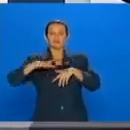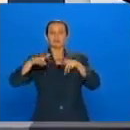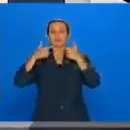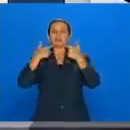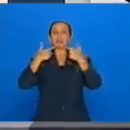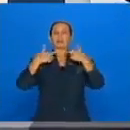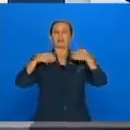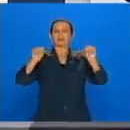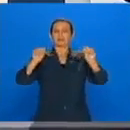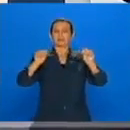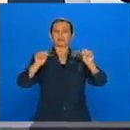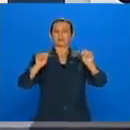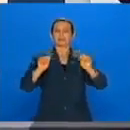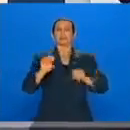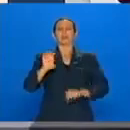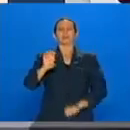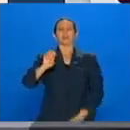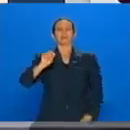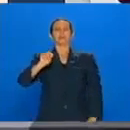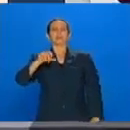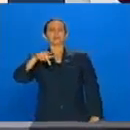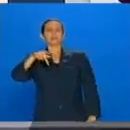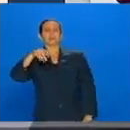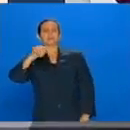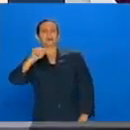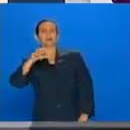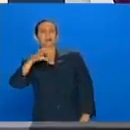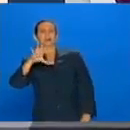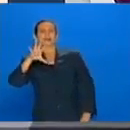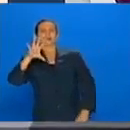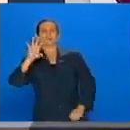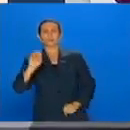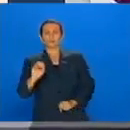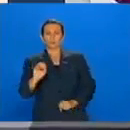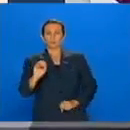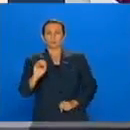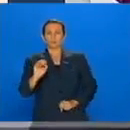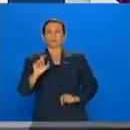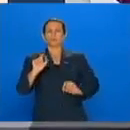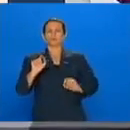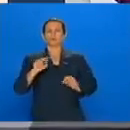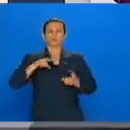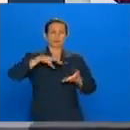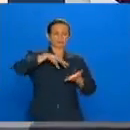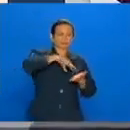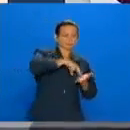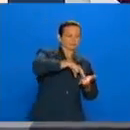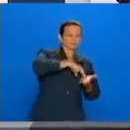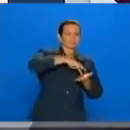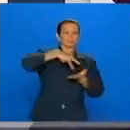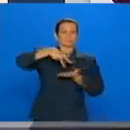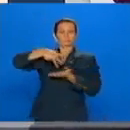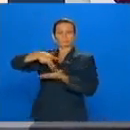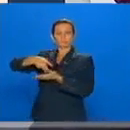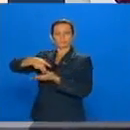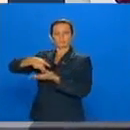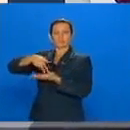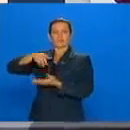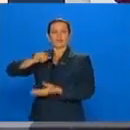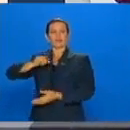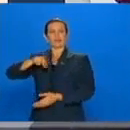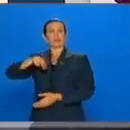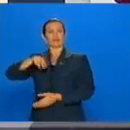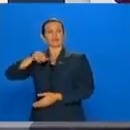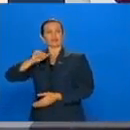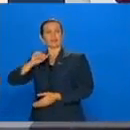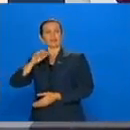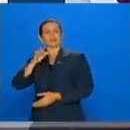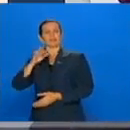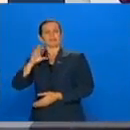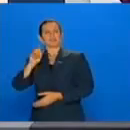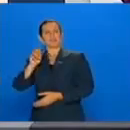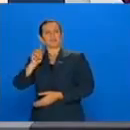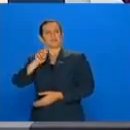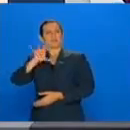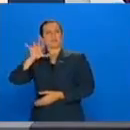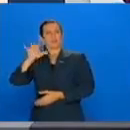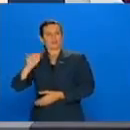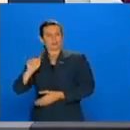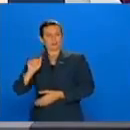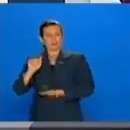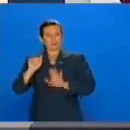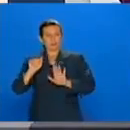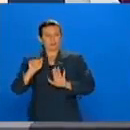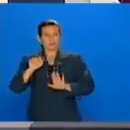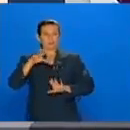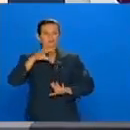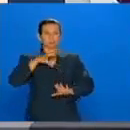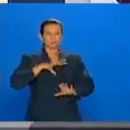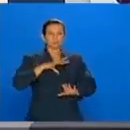Espaço aqui significa o estabelecimento de processos anafóricos. A anáfora, em português, se dá em retomada